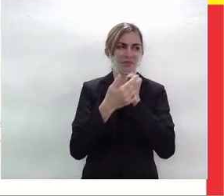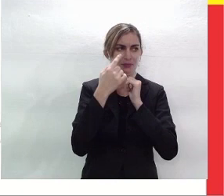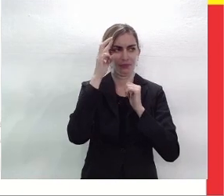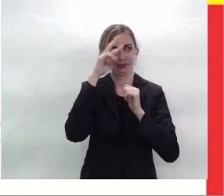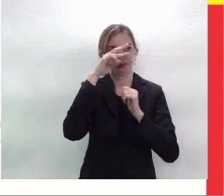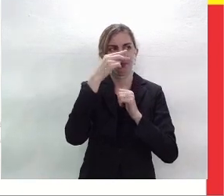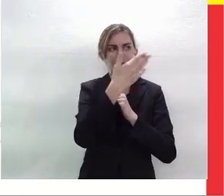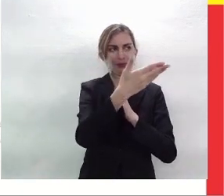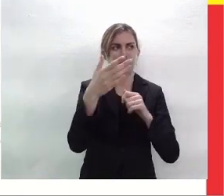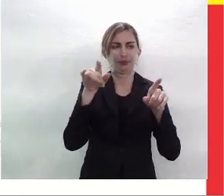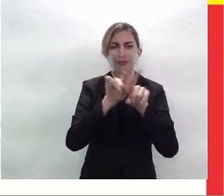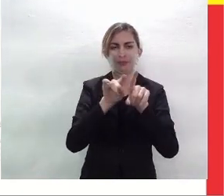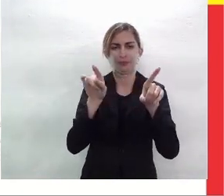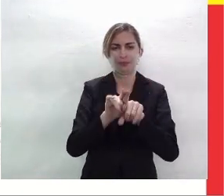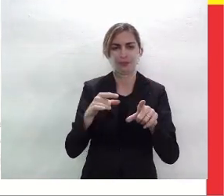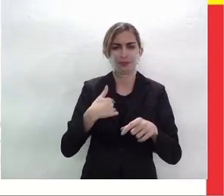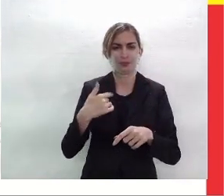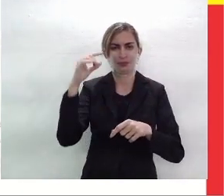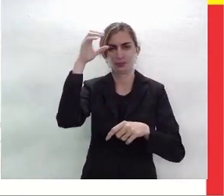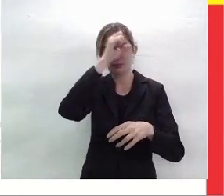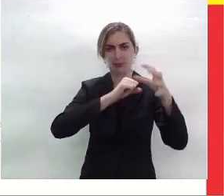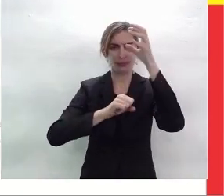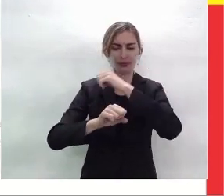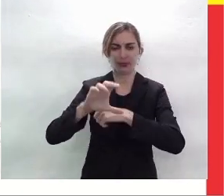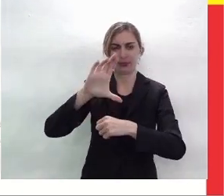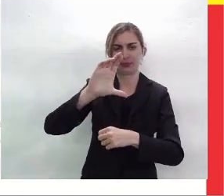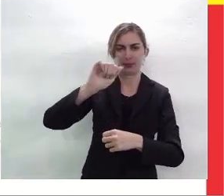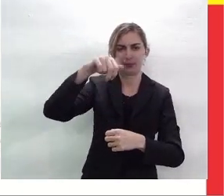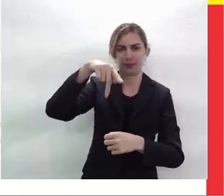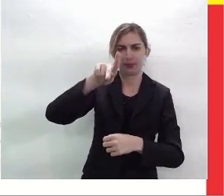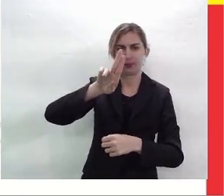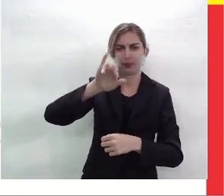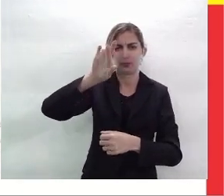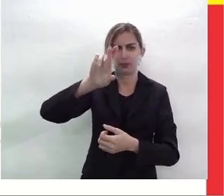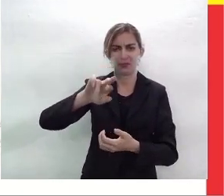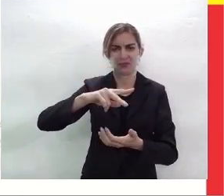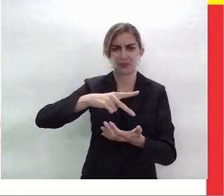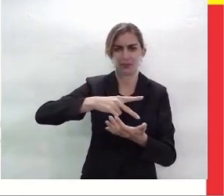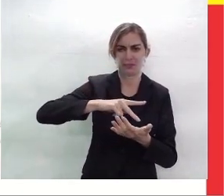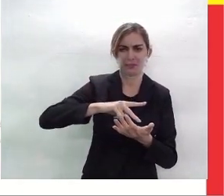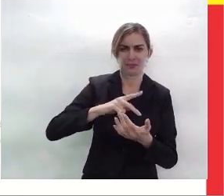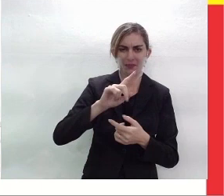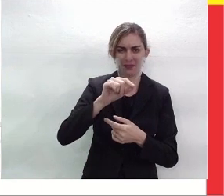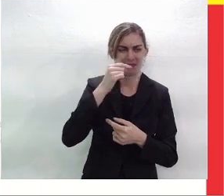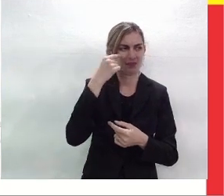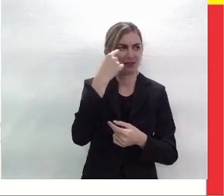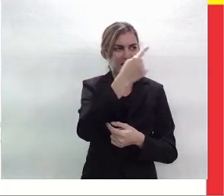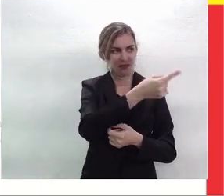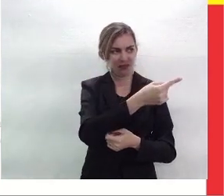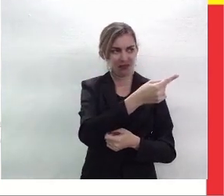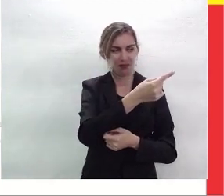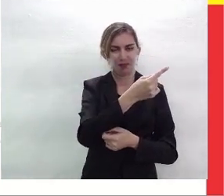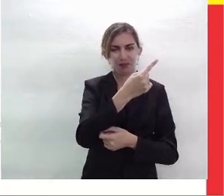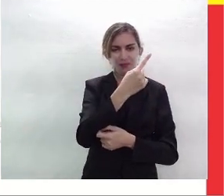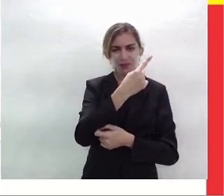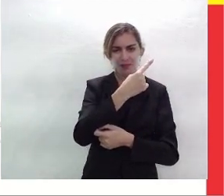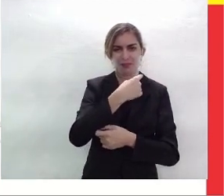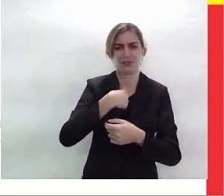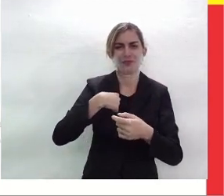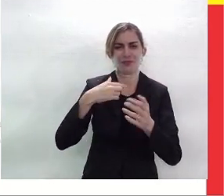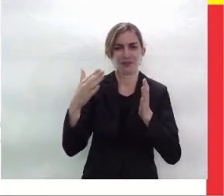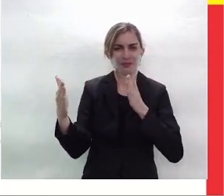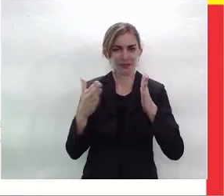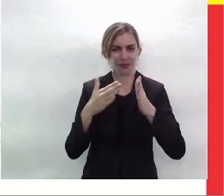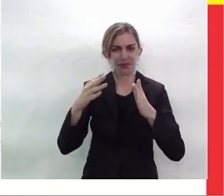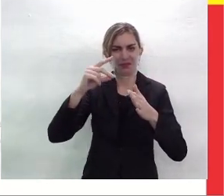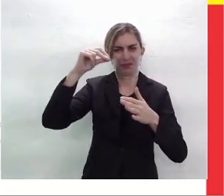Então, relembrando também um pouquinho do que a gente aprendeu a capoeira. Lembra que a gente falou da origem que a origem da capoeira